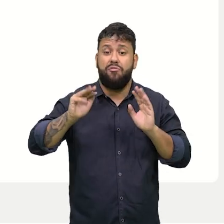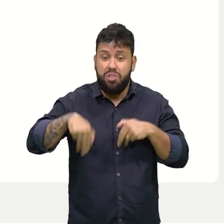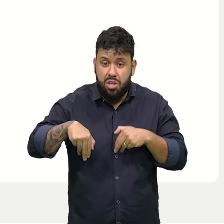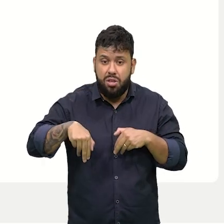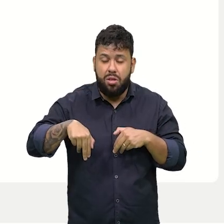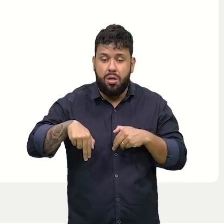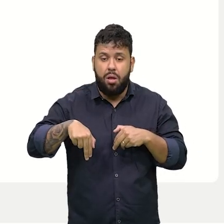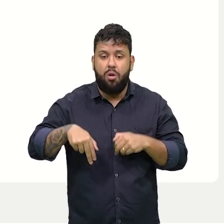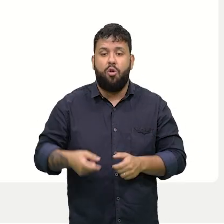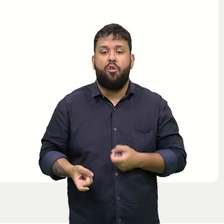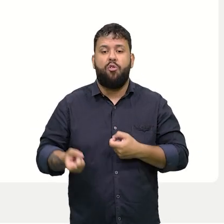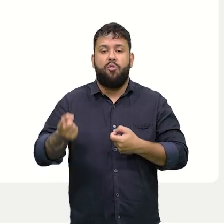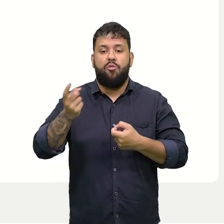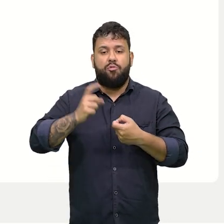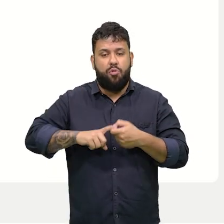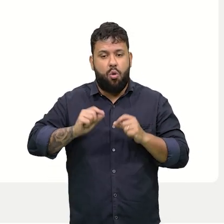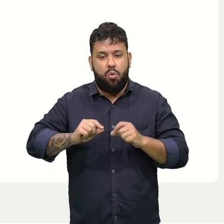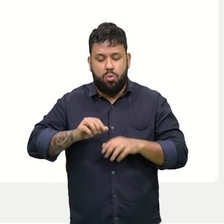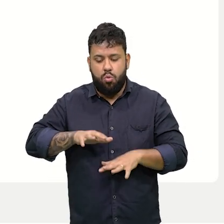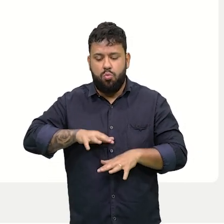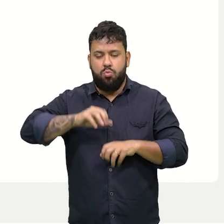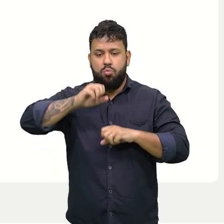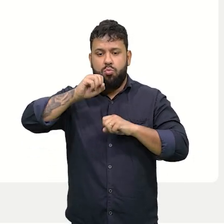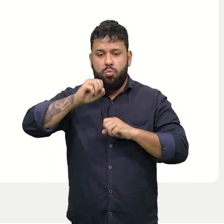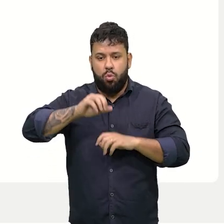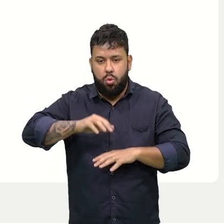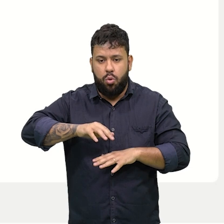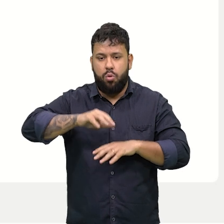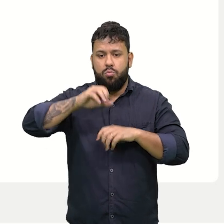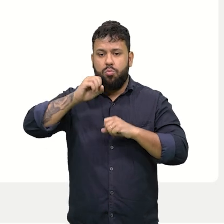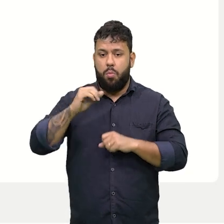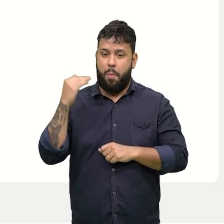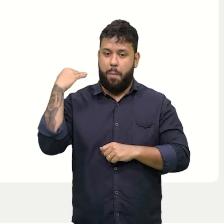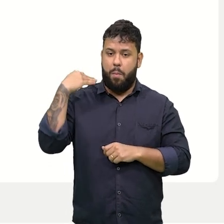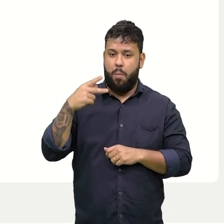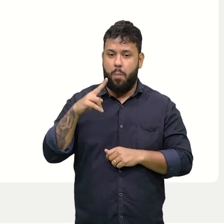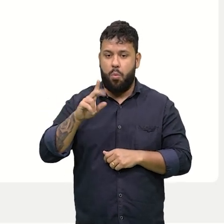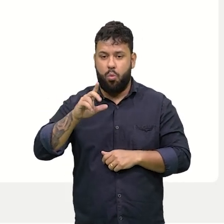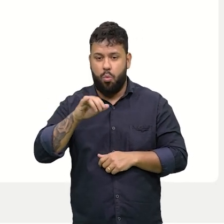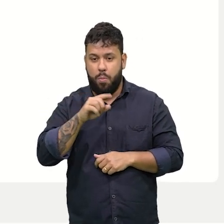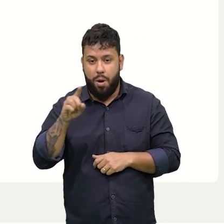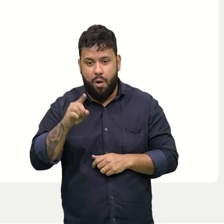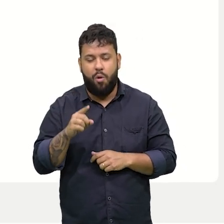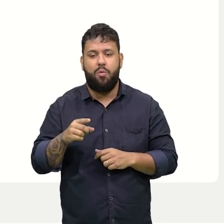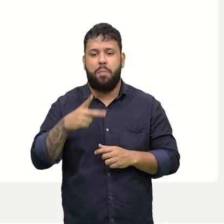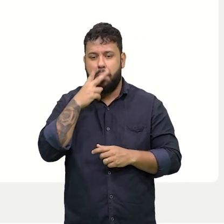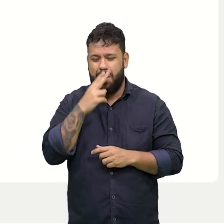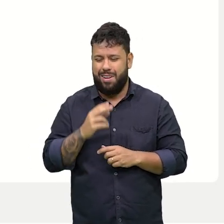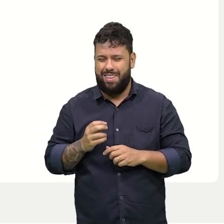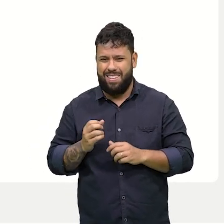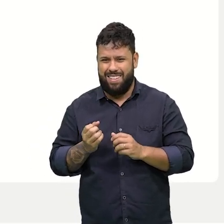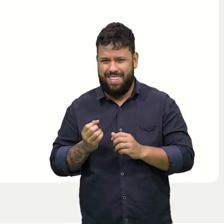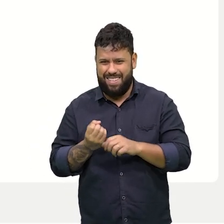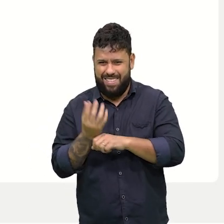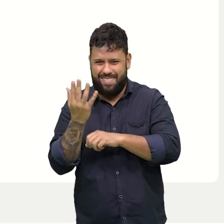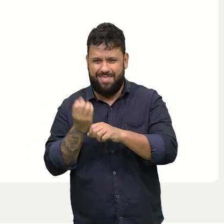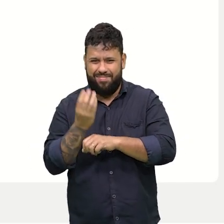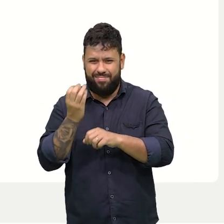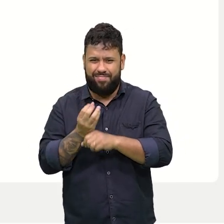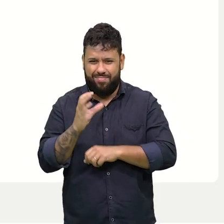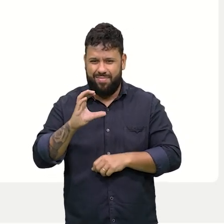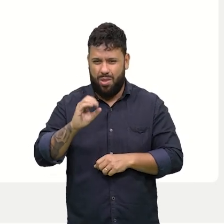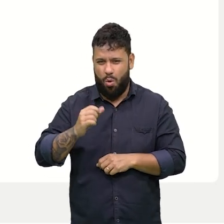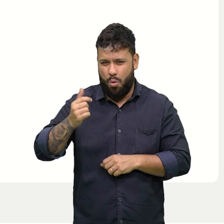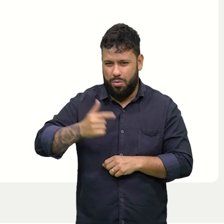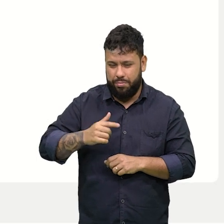tá? A ventilação pulmonar, ela vai eliminando o excesso de gás carbônico que acidifica o